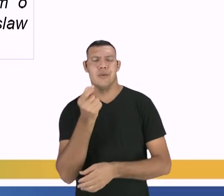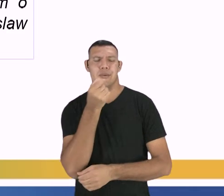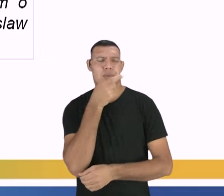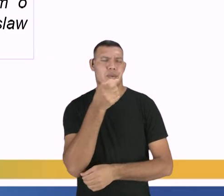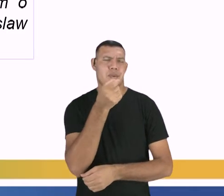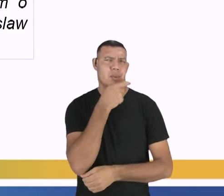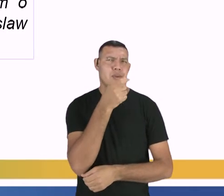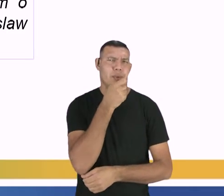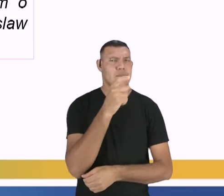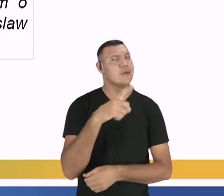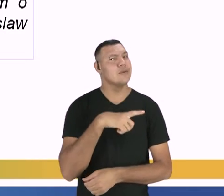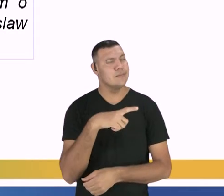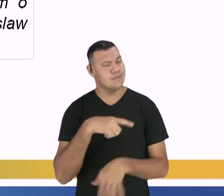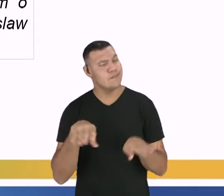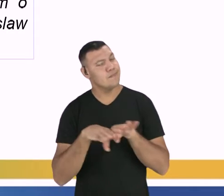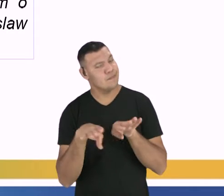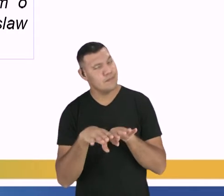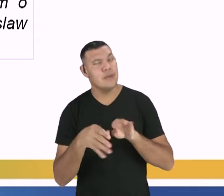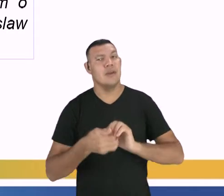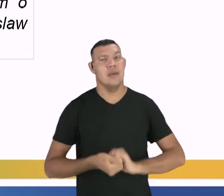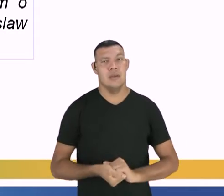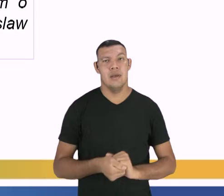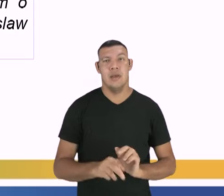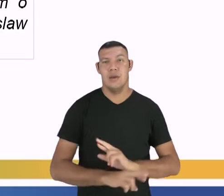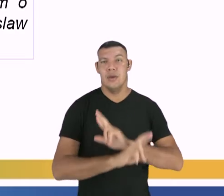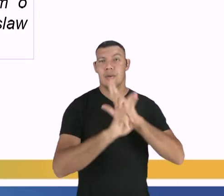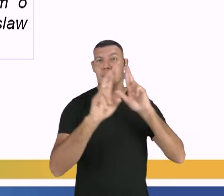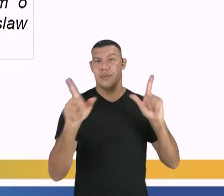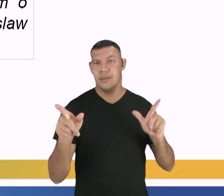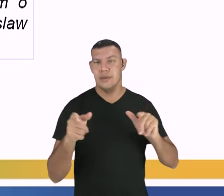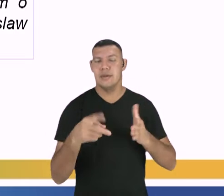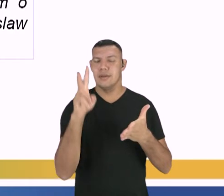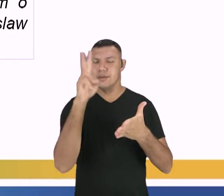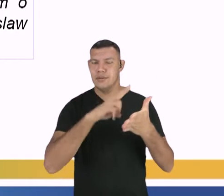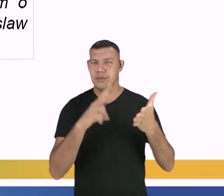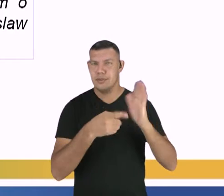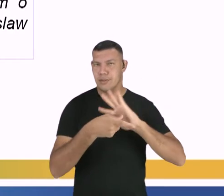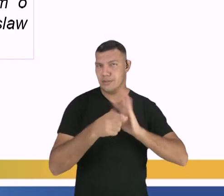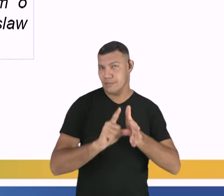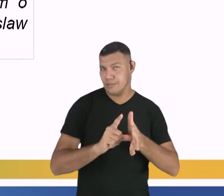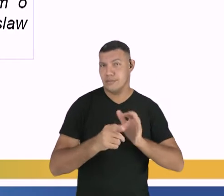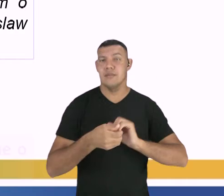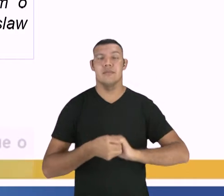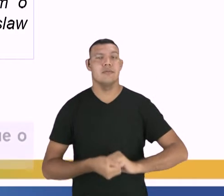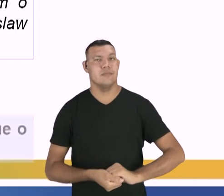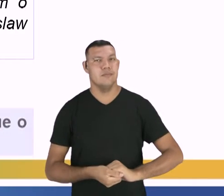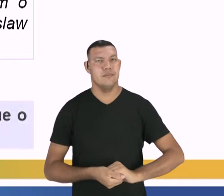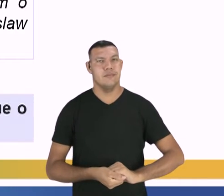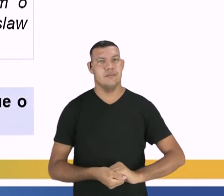na crônica que ele está trazendo, diferente da que lemos anteriormente.